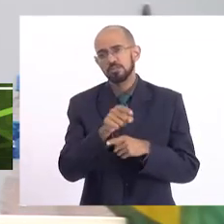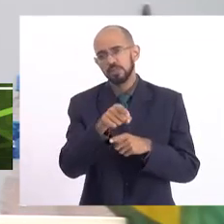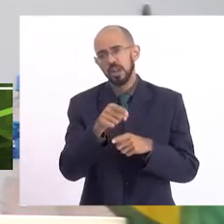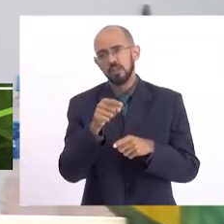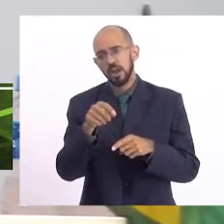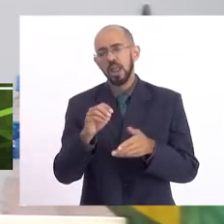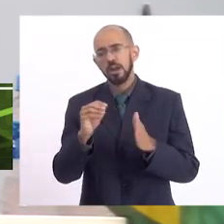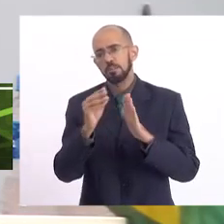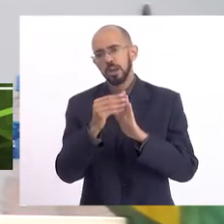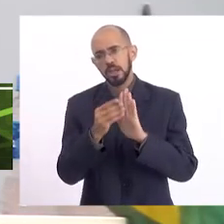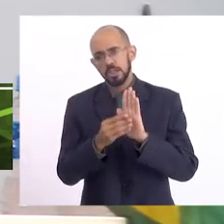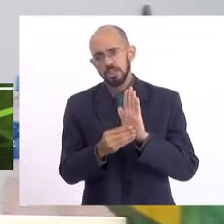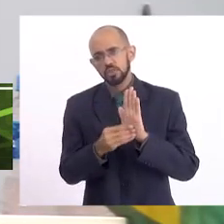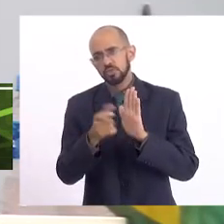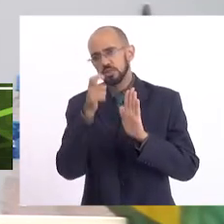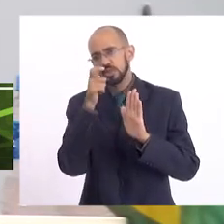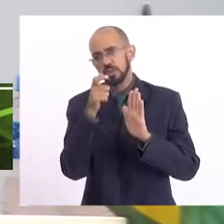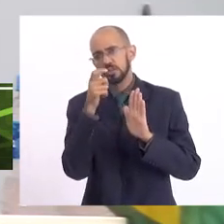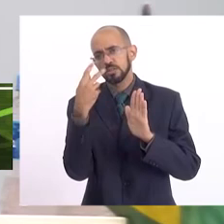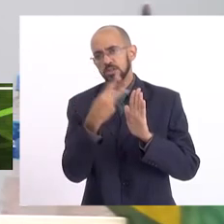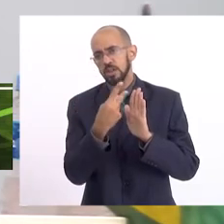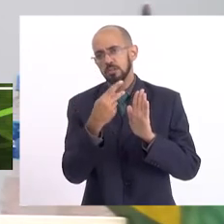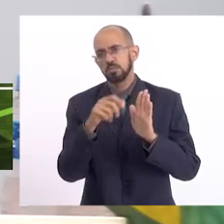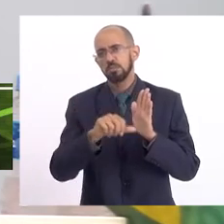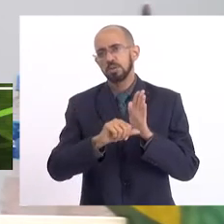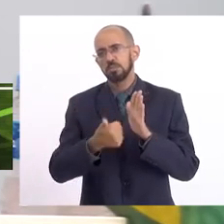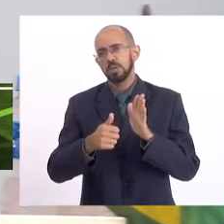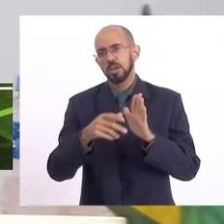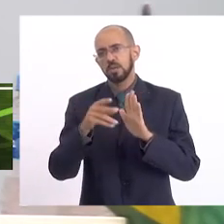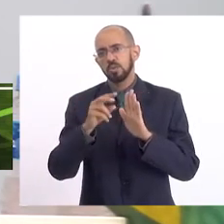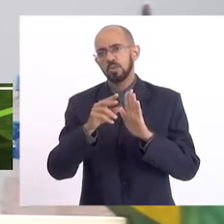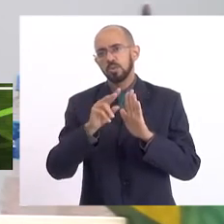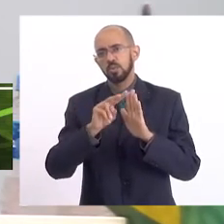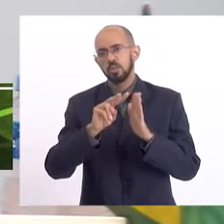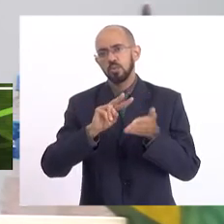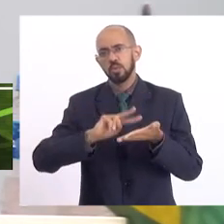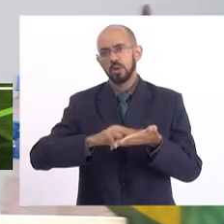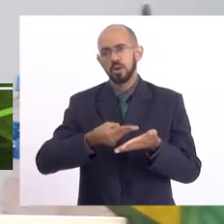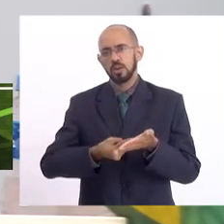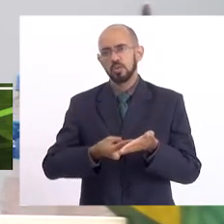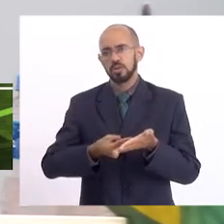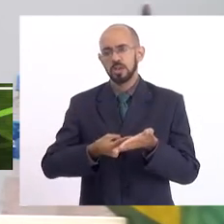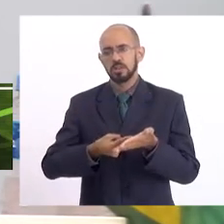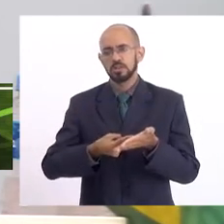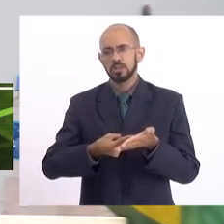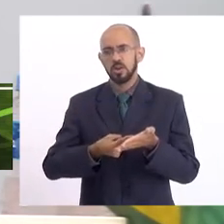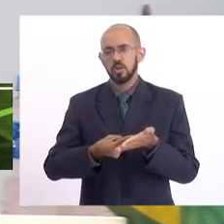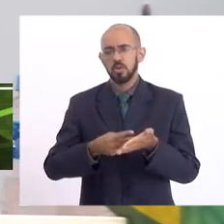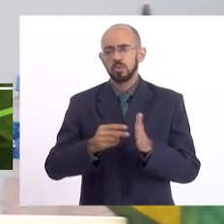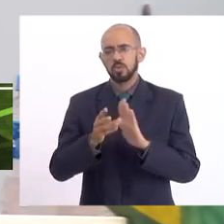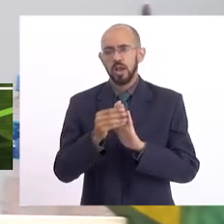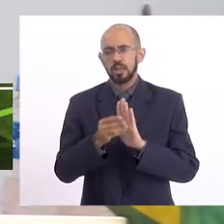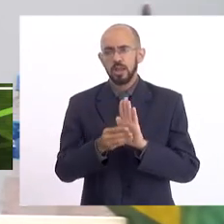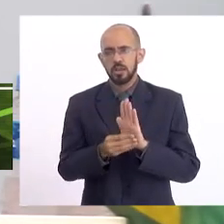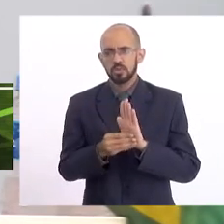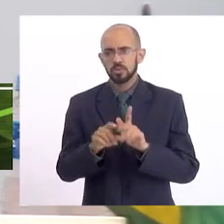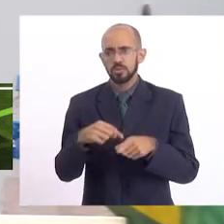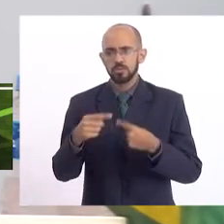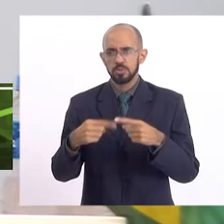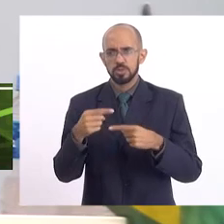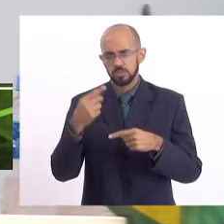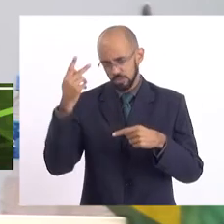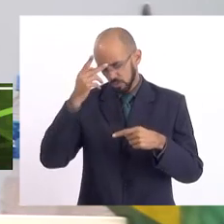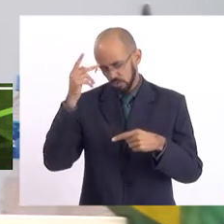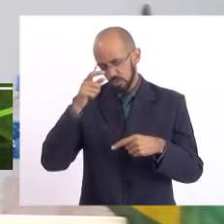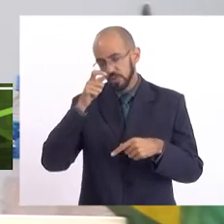interesse e a partir daí a gente tem primeiro a atualização de cadastro, depois estabelecer um quantitativo de pessoas que efetivamente estão dispostas a ingressar.